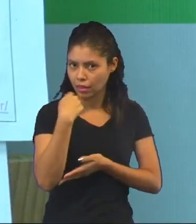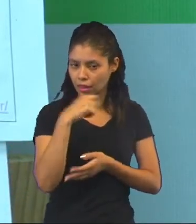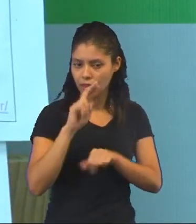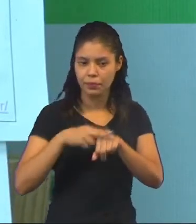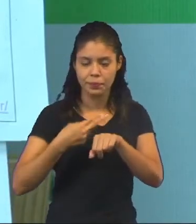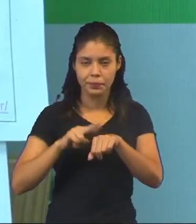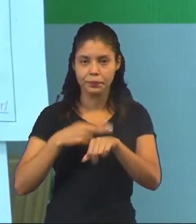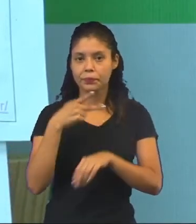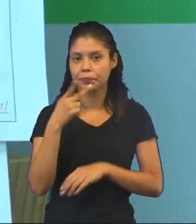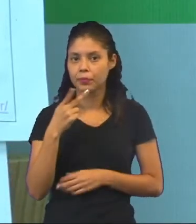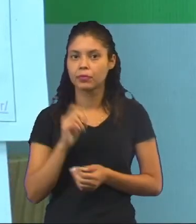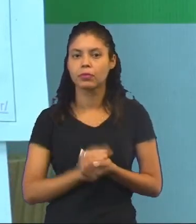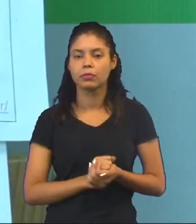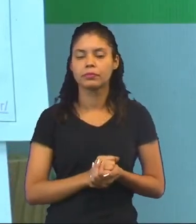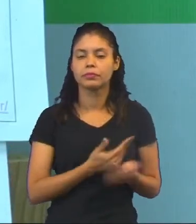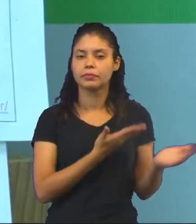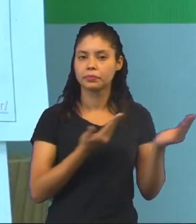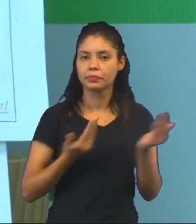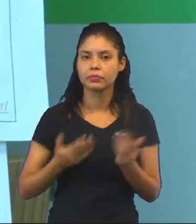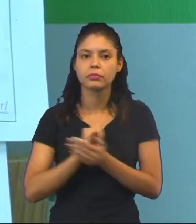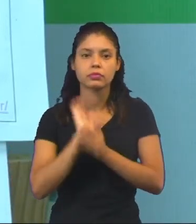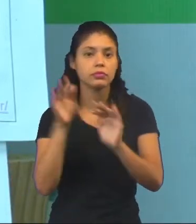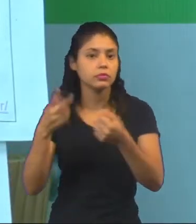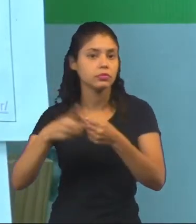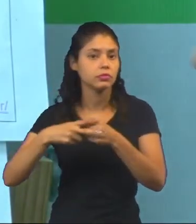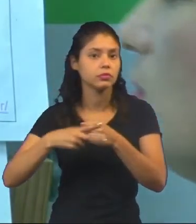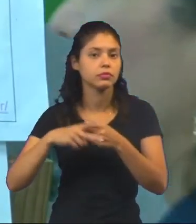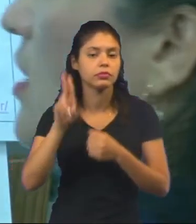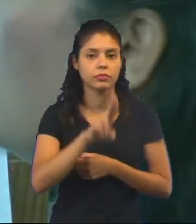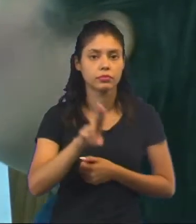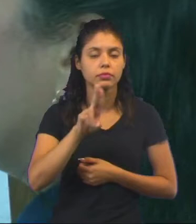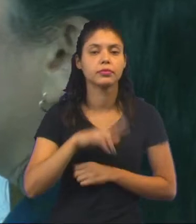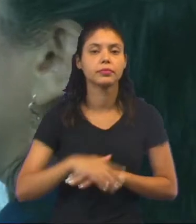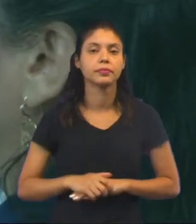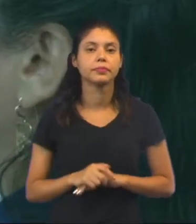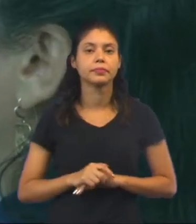chocolate. Disse a garotada. E qual é o verbo de enunciação que eu coloquei aí, ó?